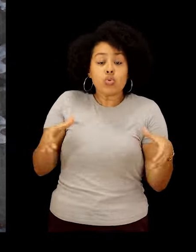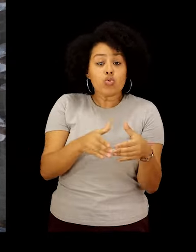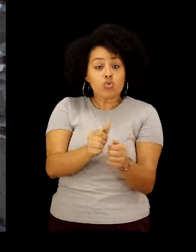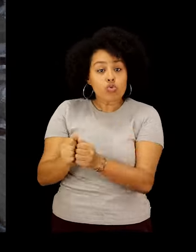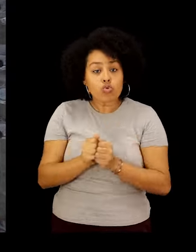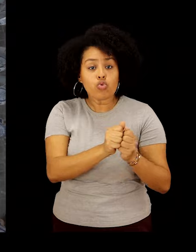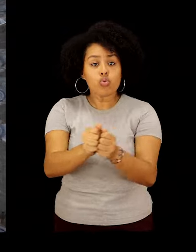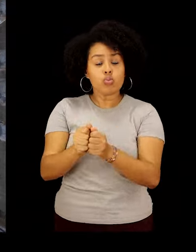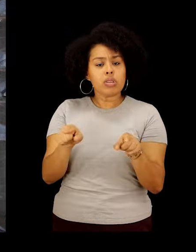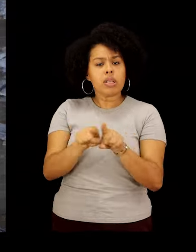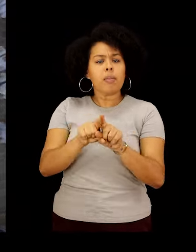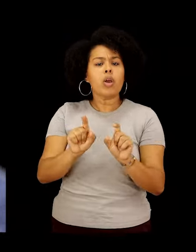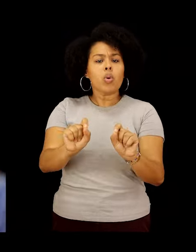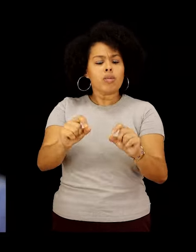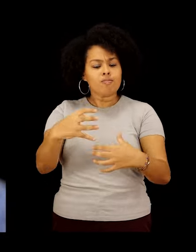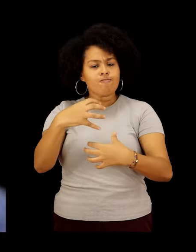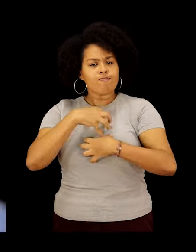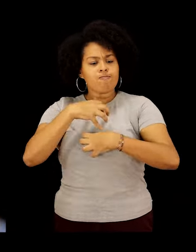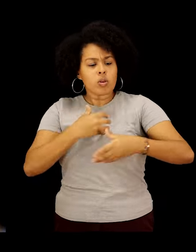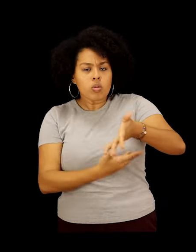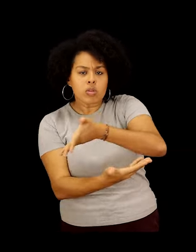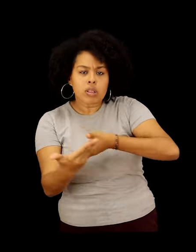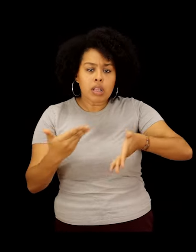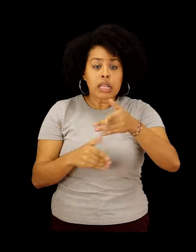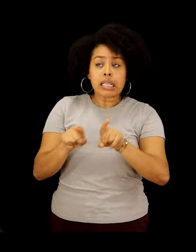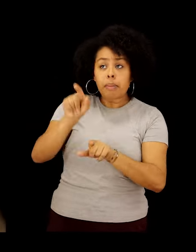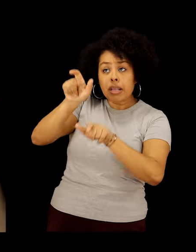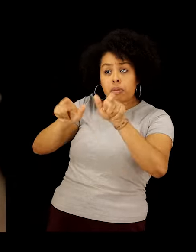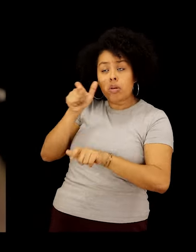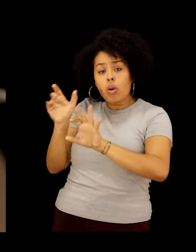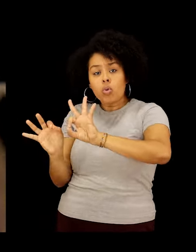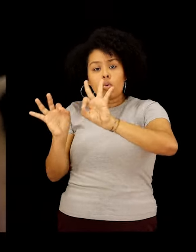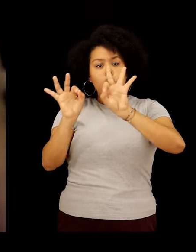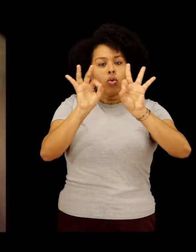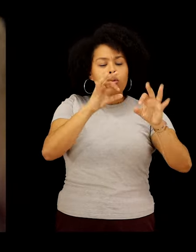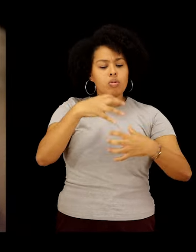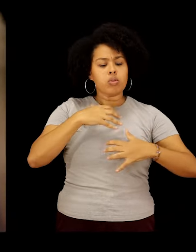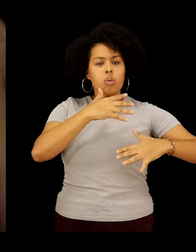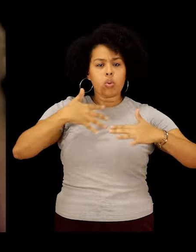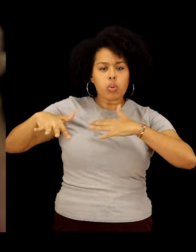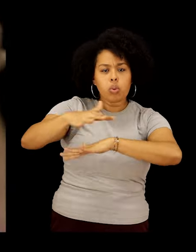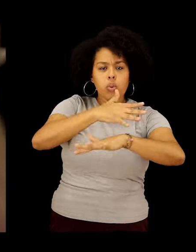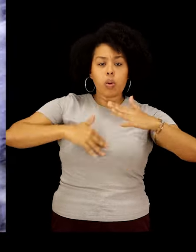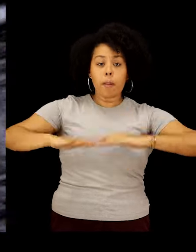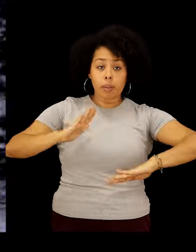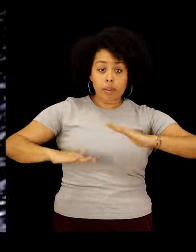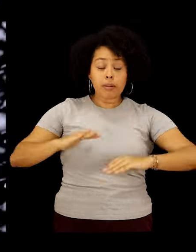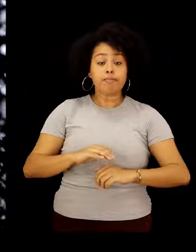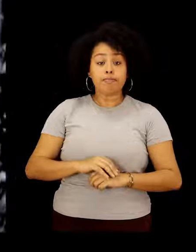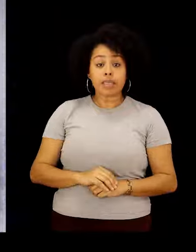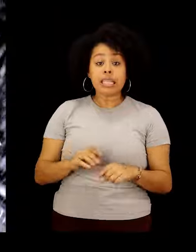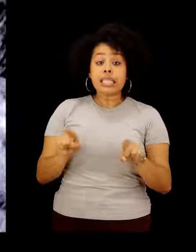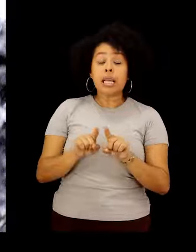também ritualizar junto com ele ali para quem estava assistindo e sentindo aquelas vibrações dos tambores, assim. O mais